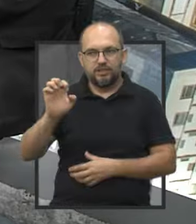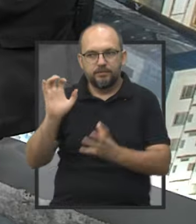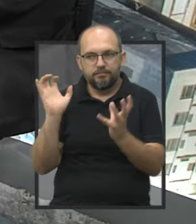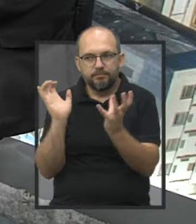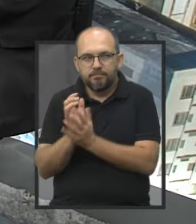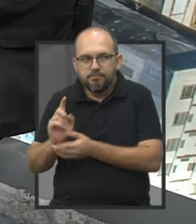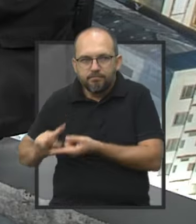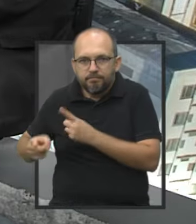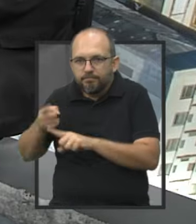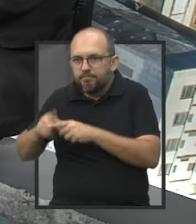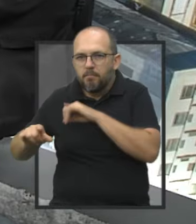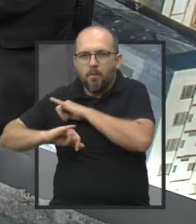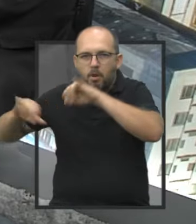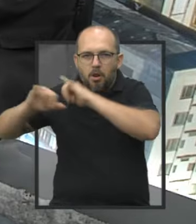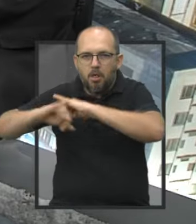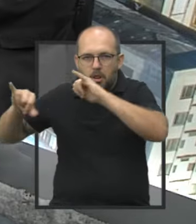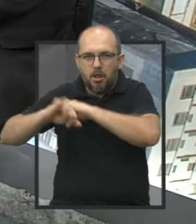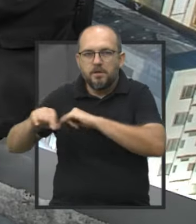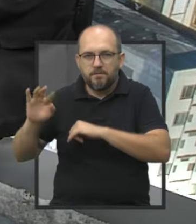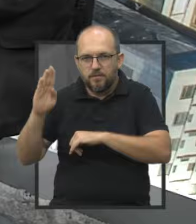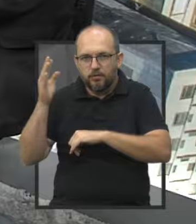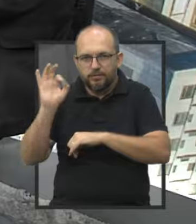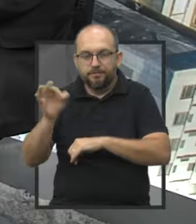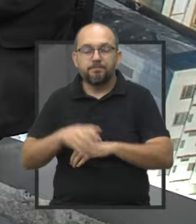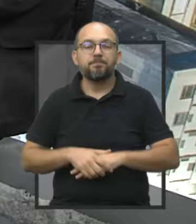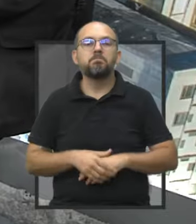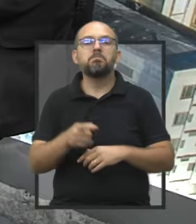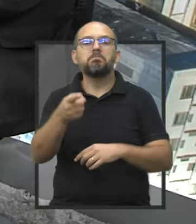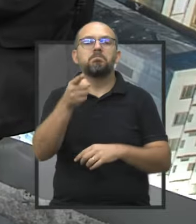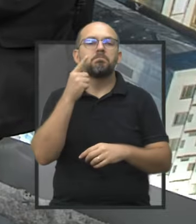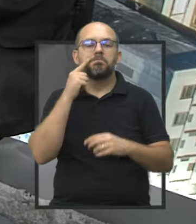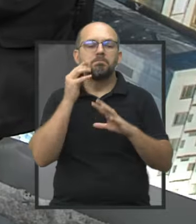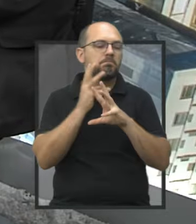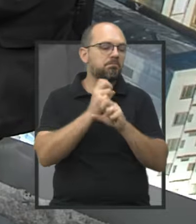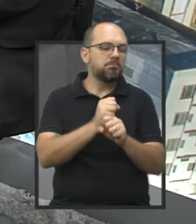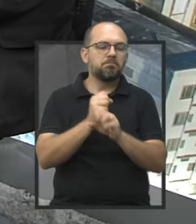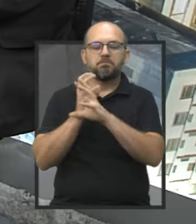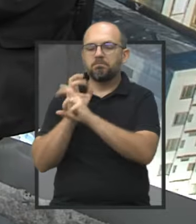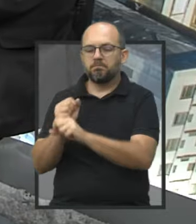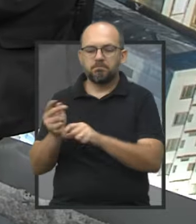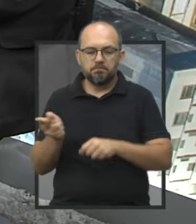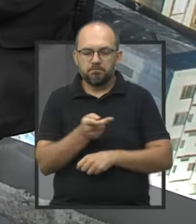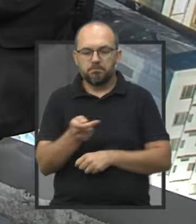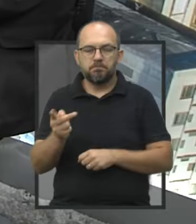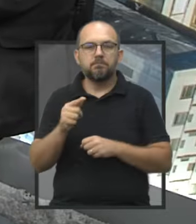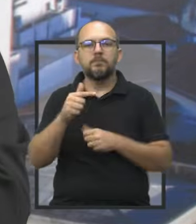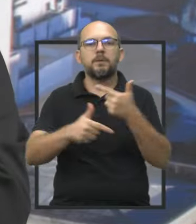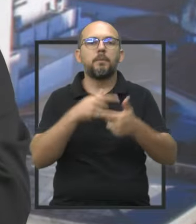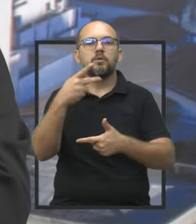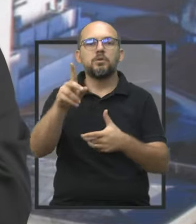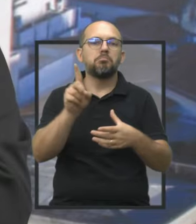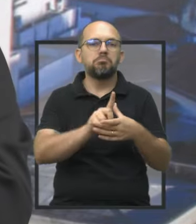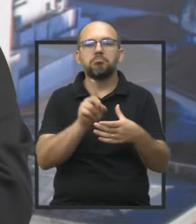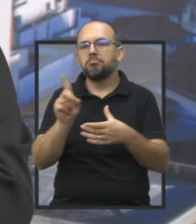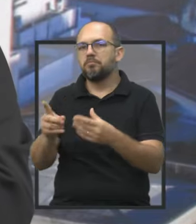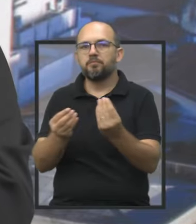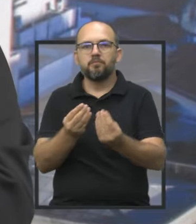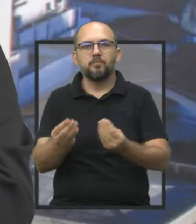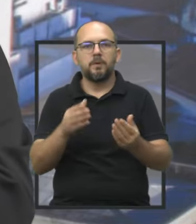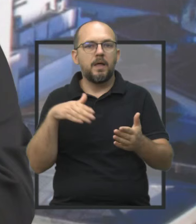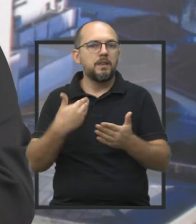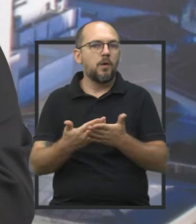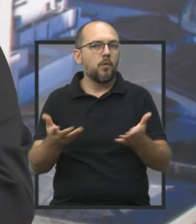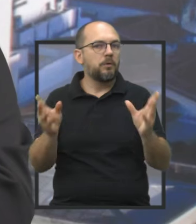que o senhor pode trazer de balanço da sua atuação e da atuação da própria comissão até o momento? Bom,